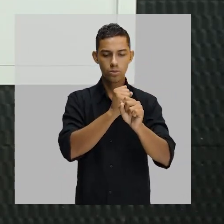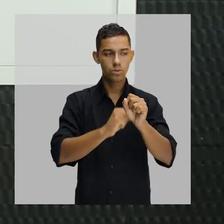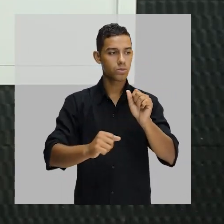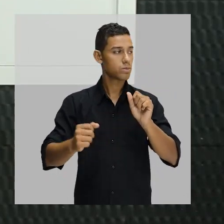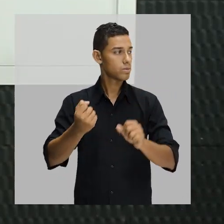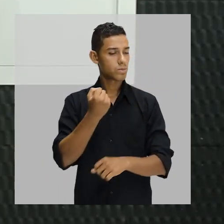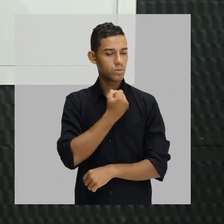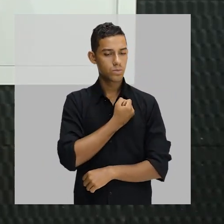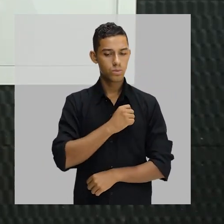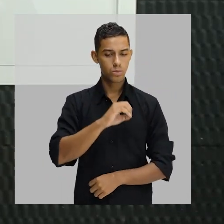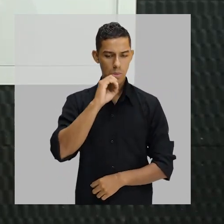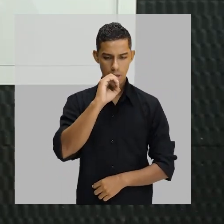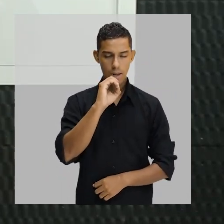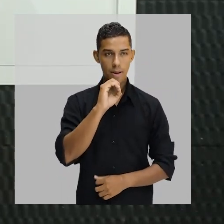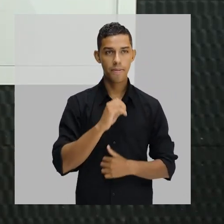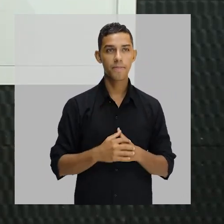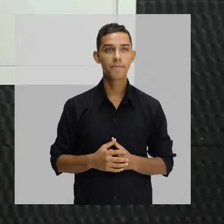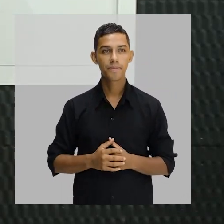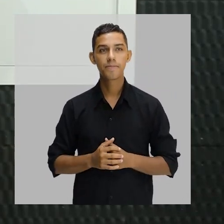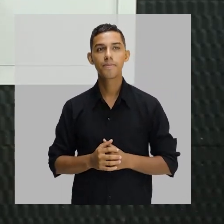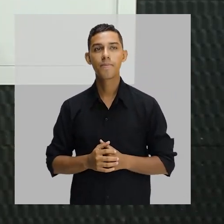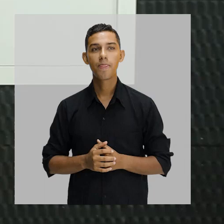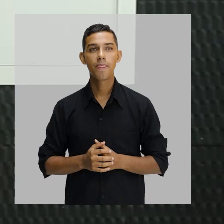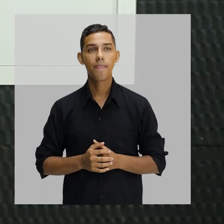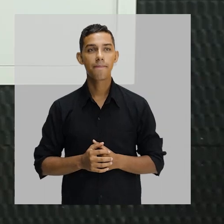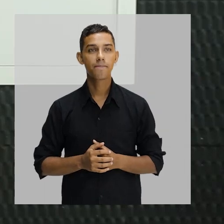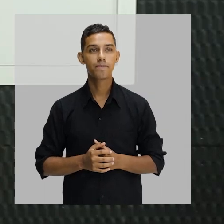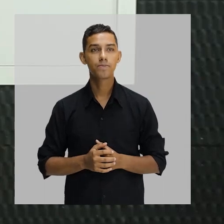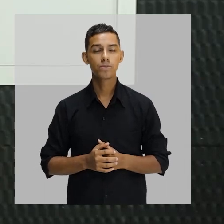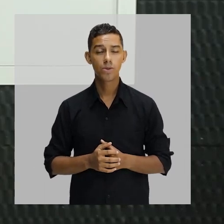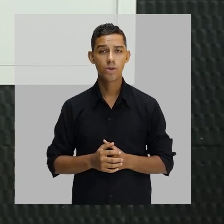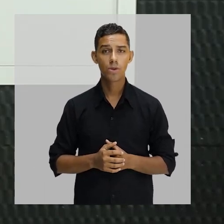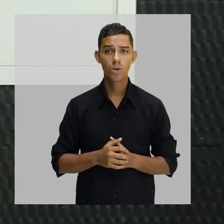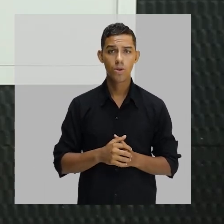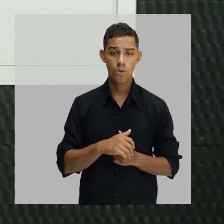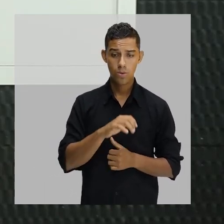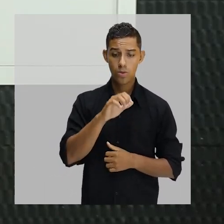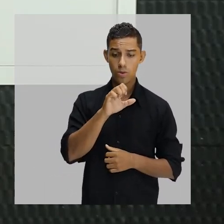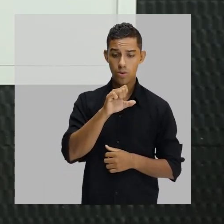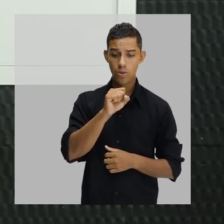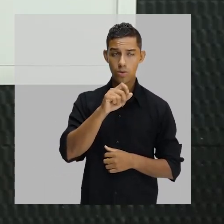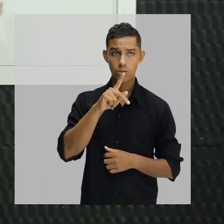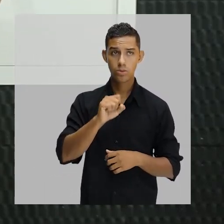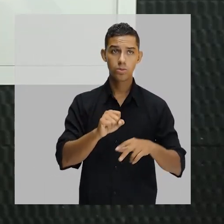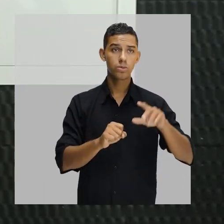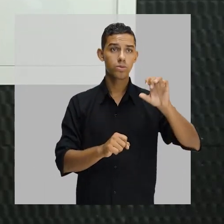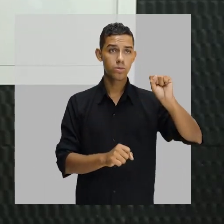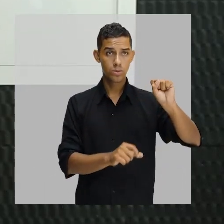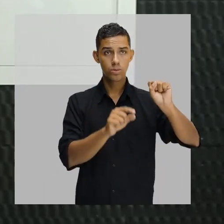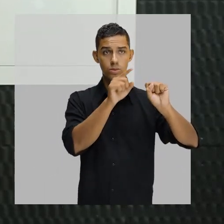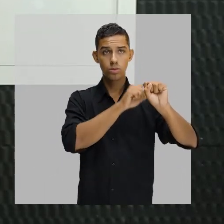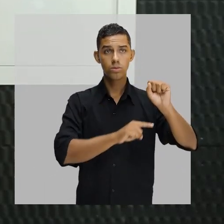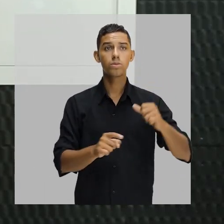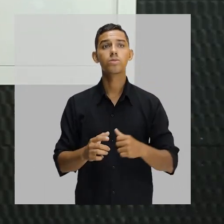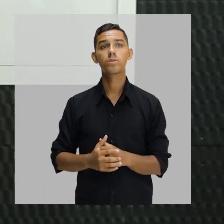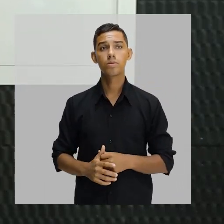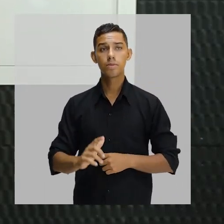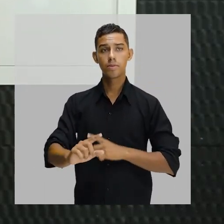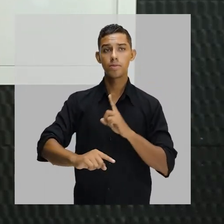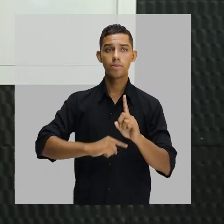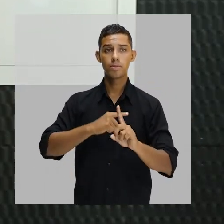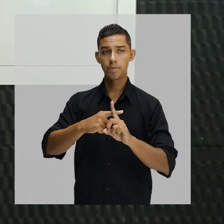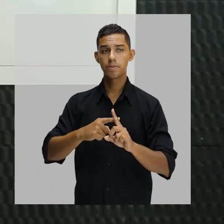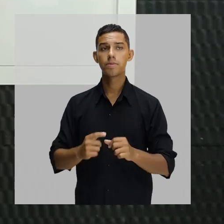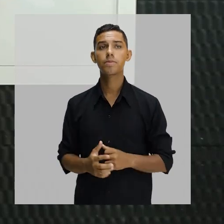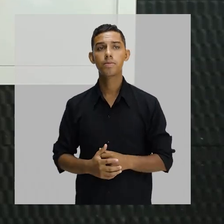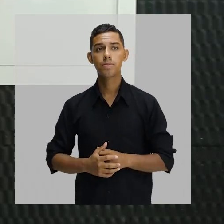Então ficaria espaço inicial zero, o espaço final, que é aquilo que a gente quer encontrar, vai ser ó, igual. Quer